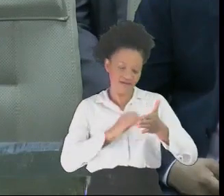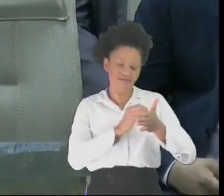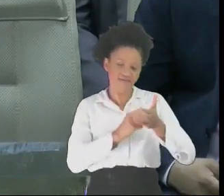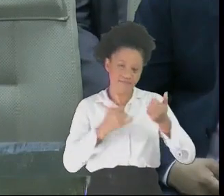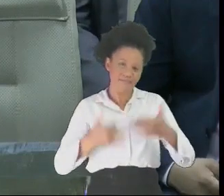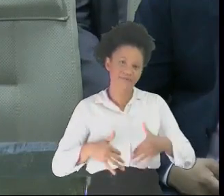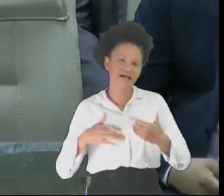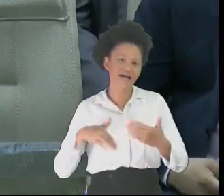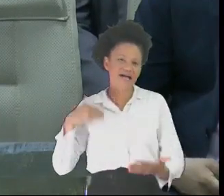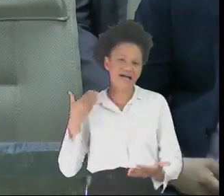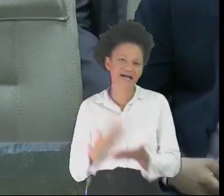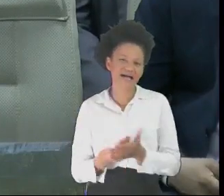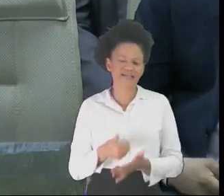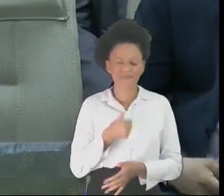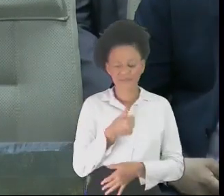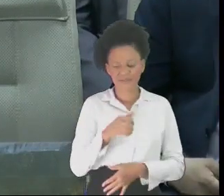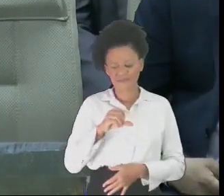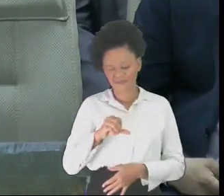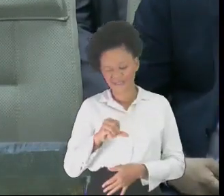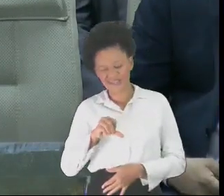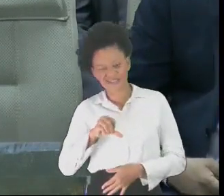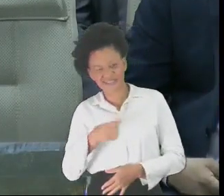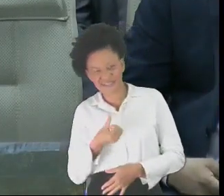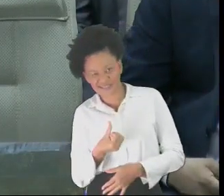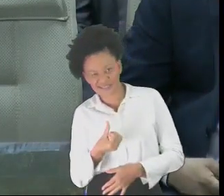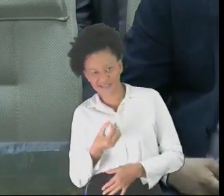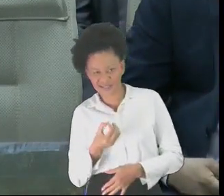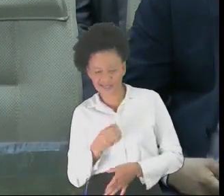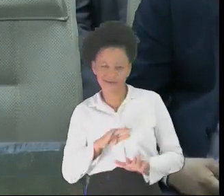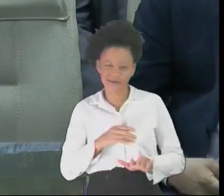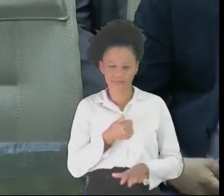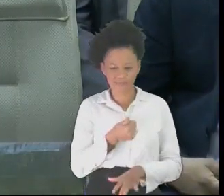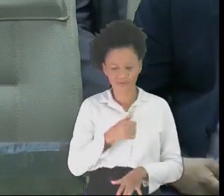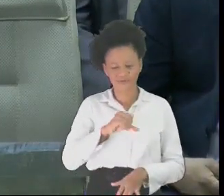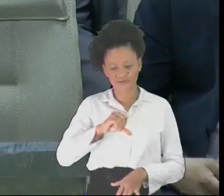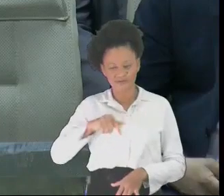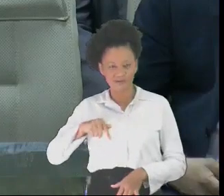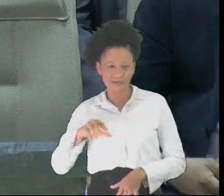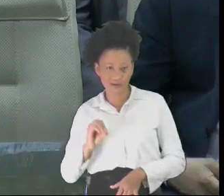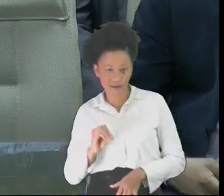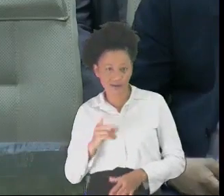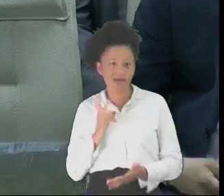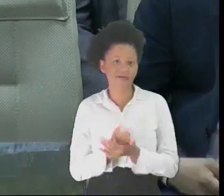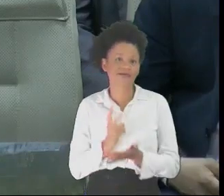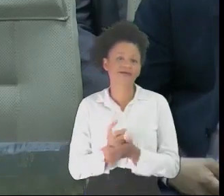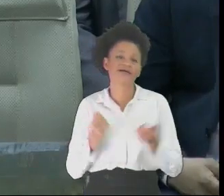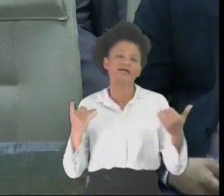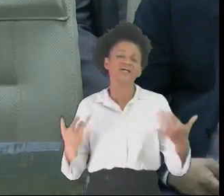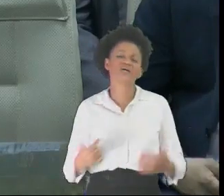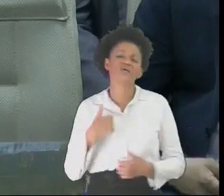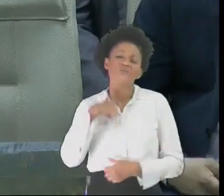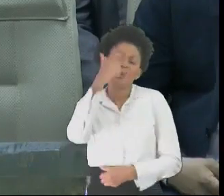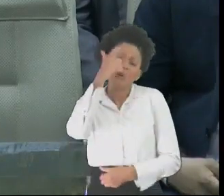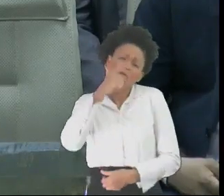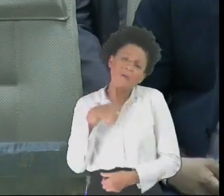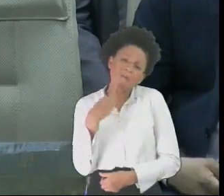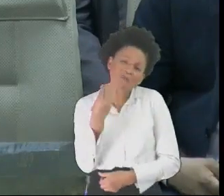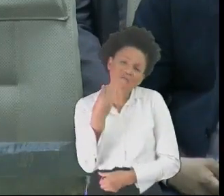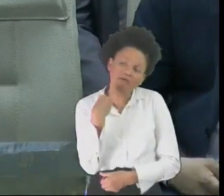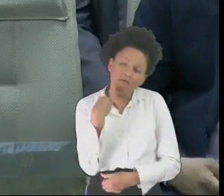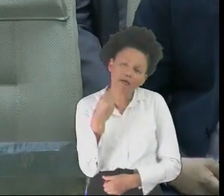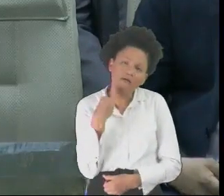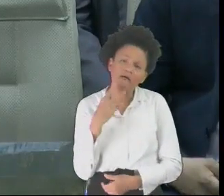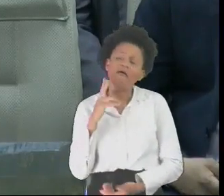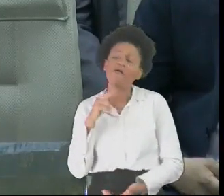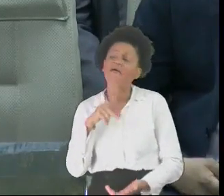foi assim até os anos 60, 70. Aí, uma irmã, toda vez que ia testemunhar, dizia, eu sou a mais fraquinha daqui. Eu